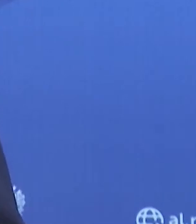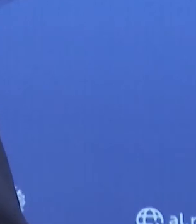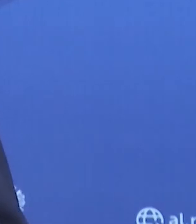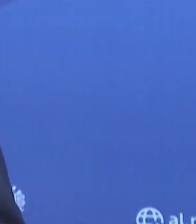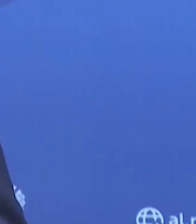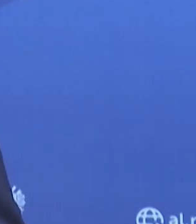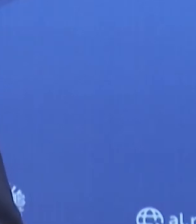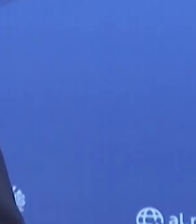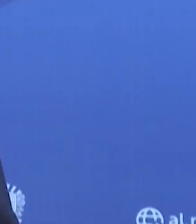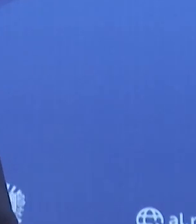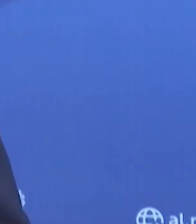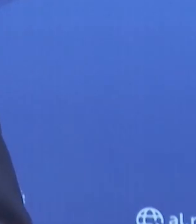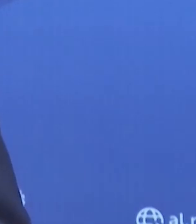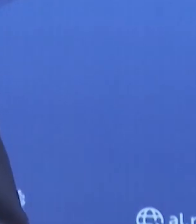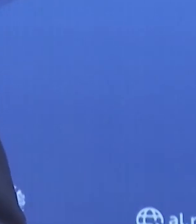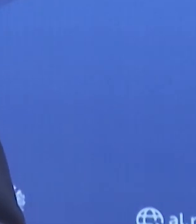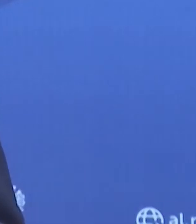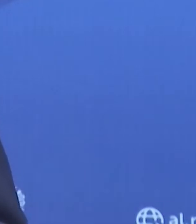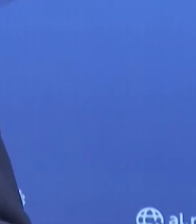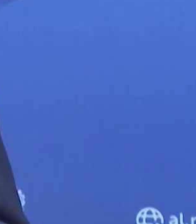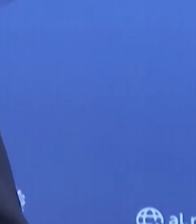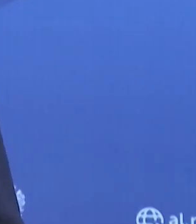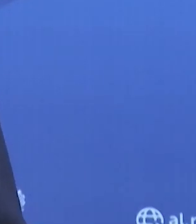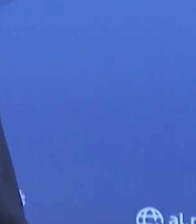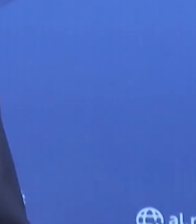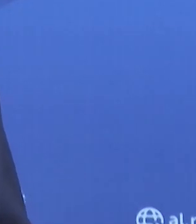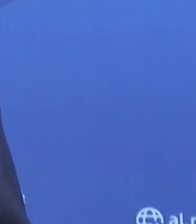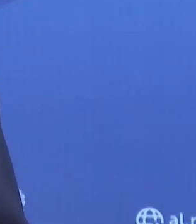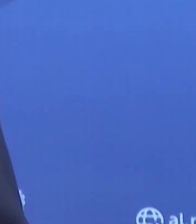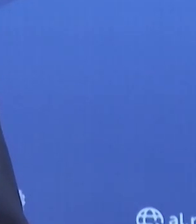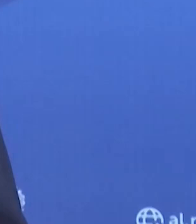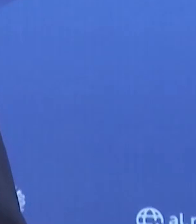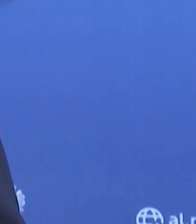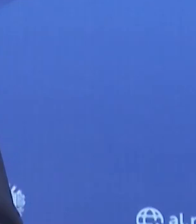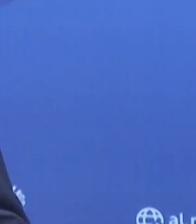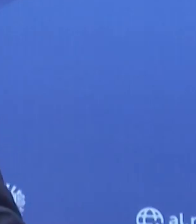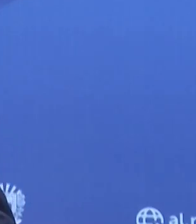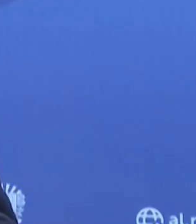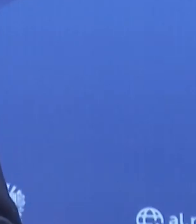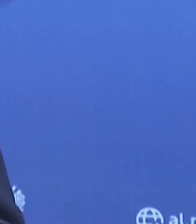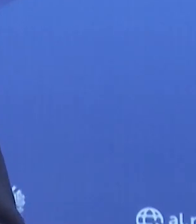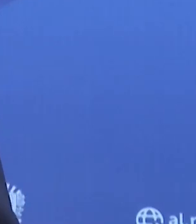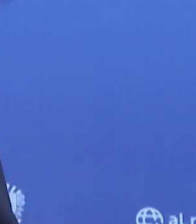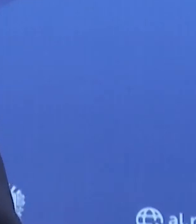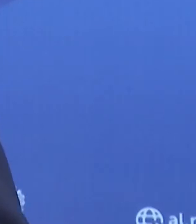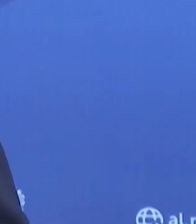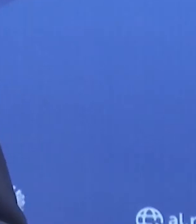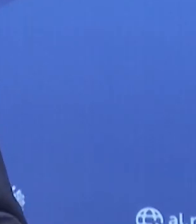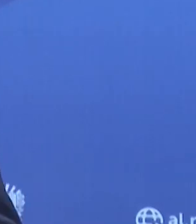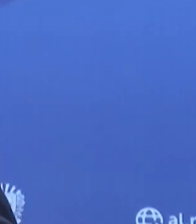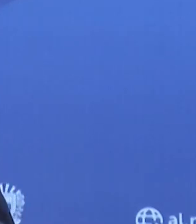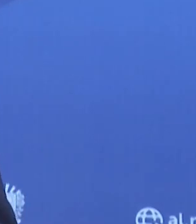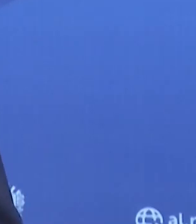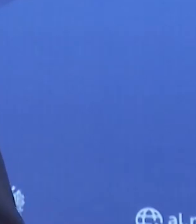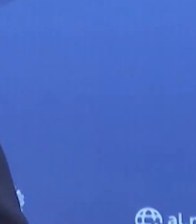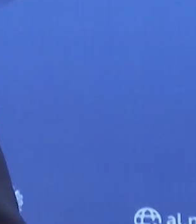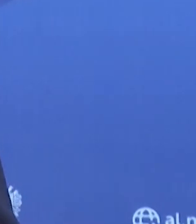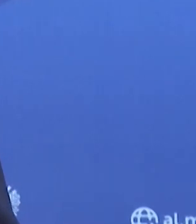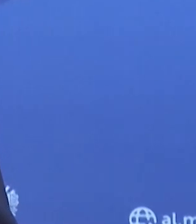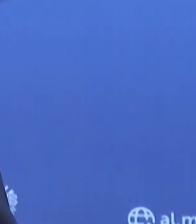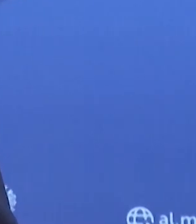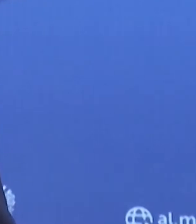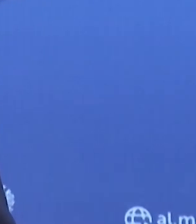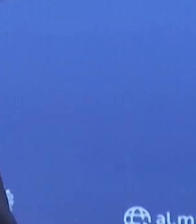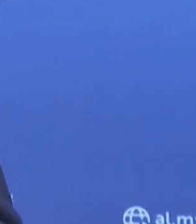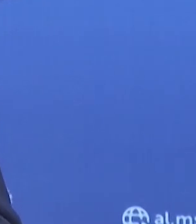se organizou, veio aqui à Assembleia, está manifestando as suas reivindicações. Eu quero dizer que todos os pleitos de toda a categoria